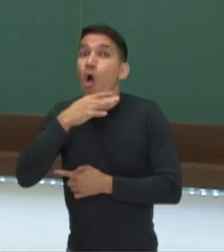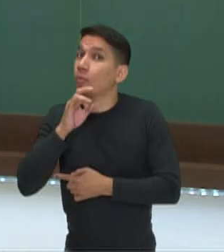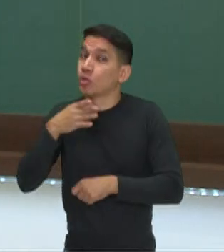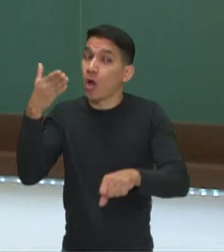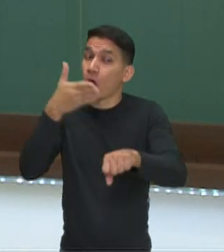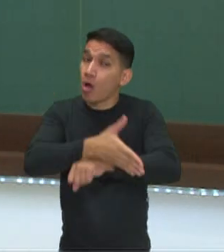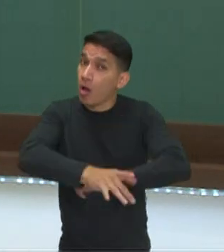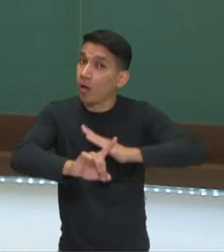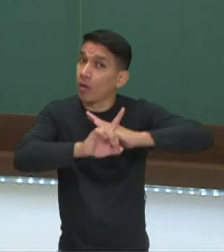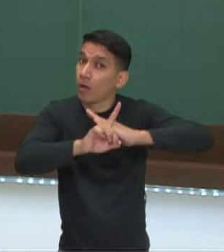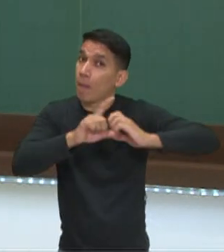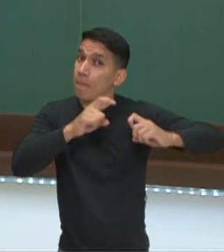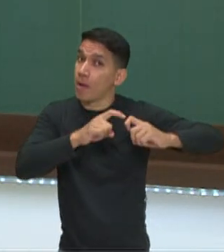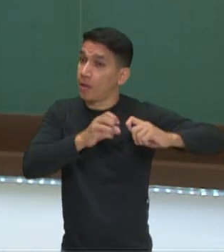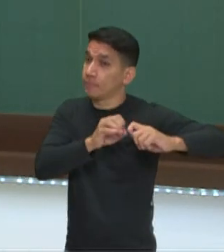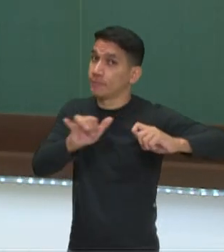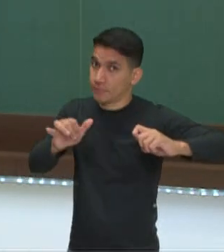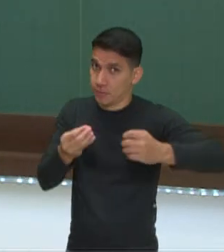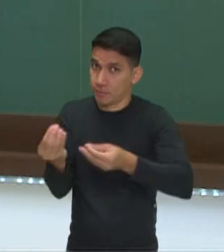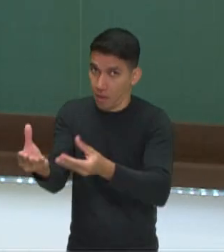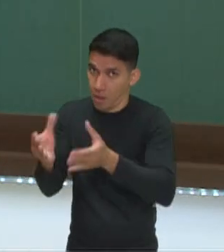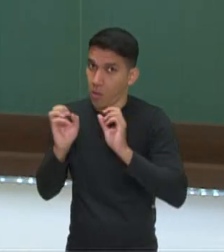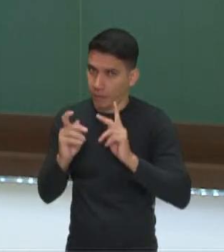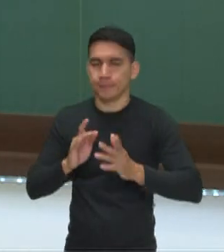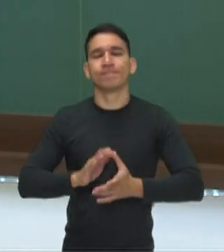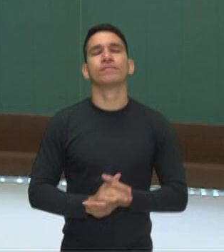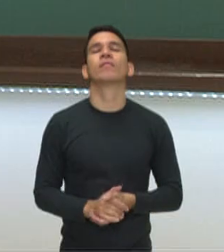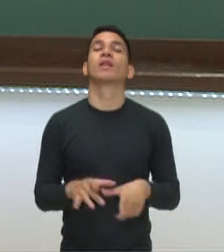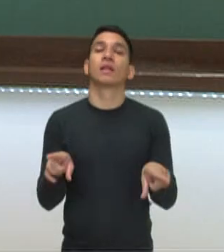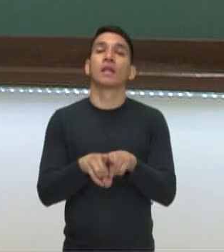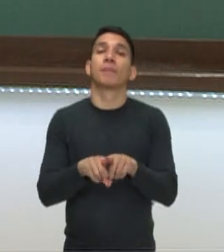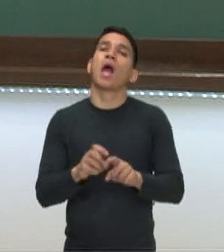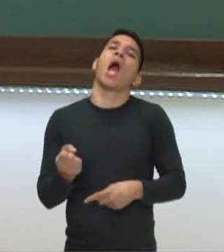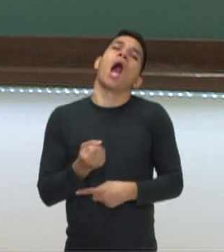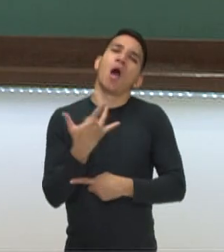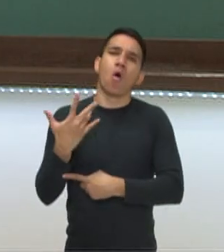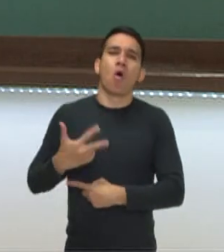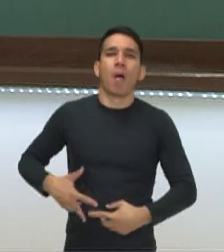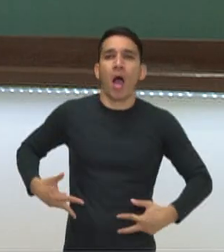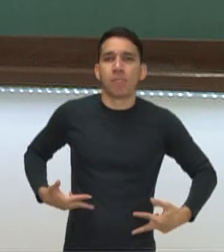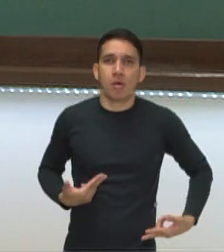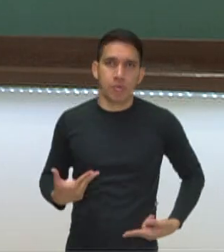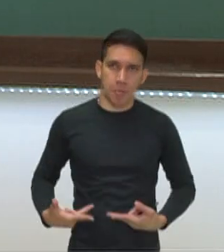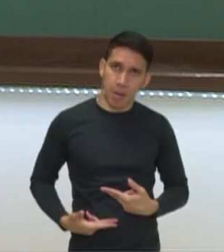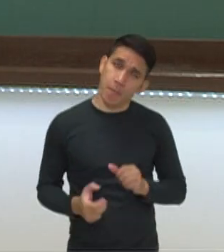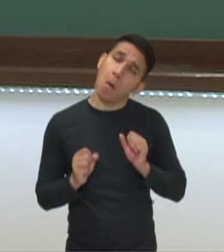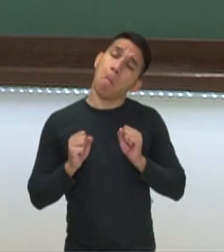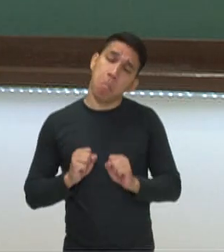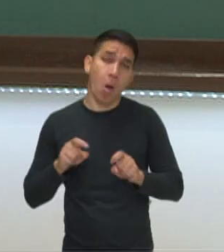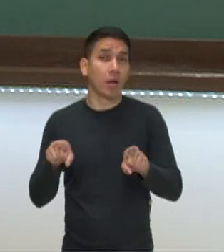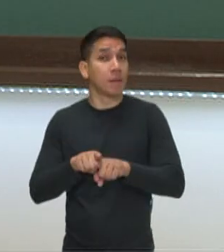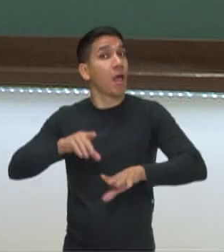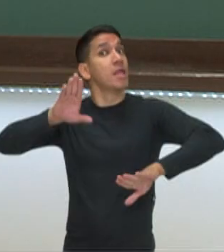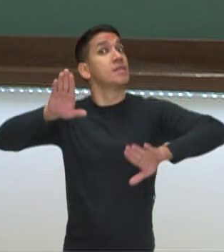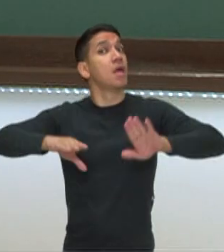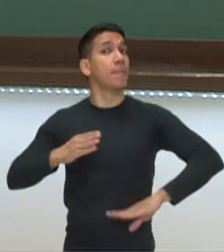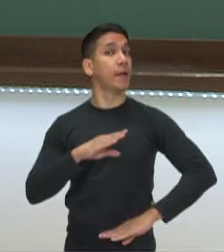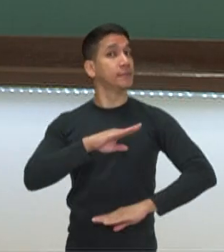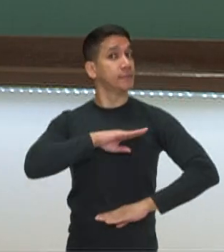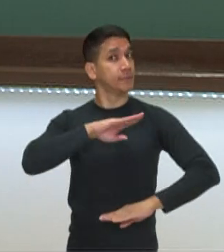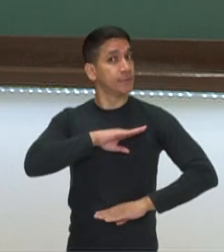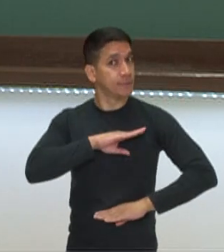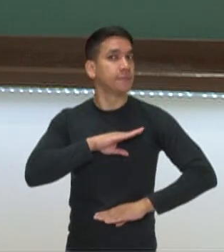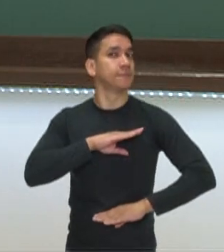sob orientação médica, e até mesmo cirurgias podem ser indicadas em alguns